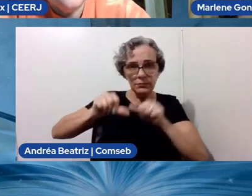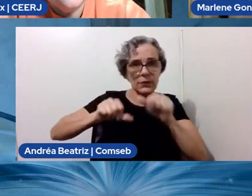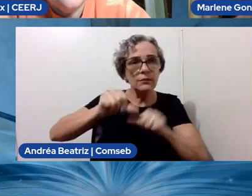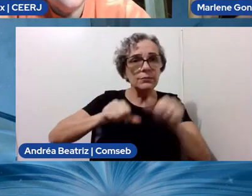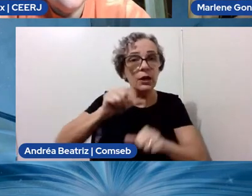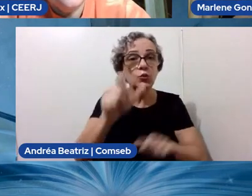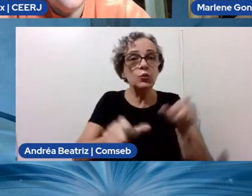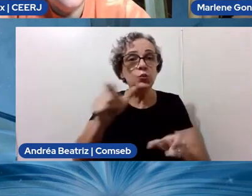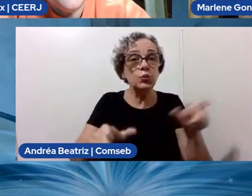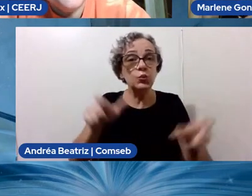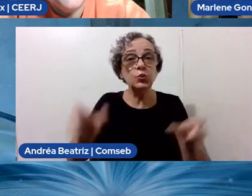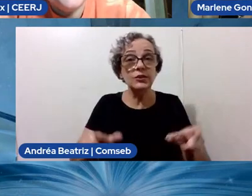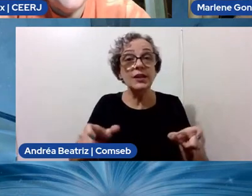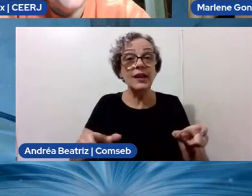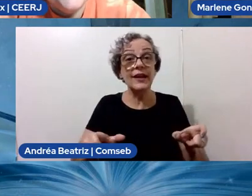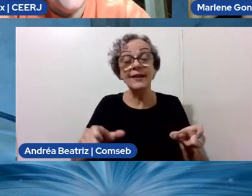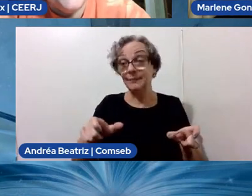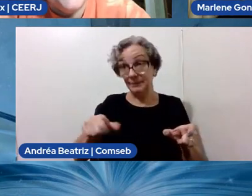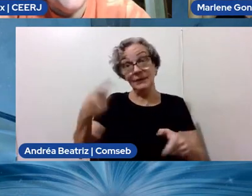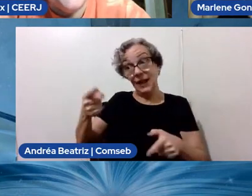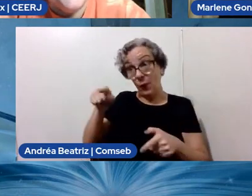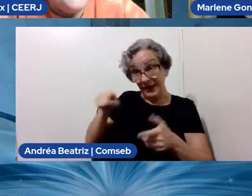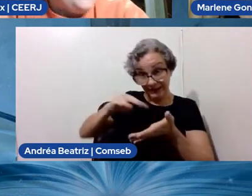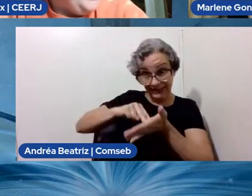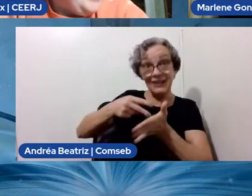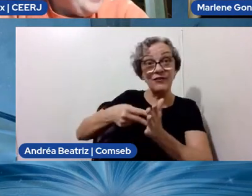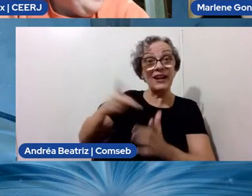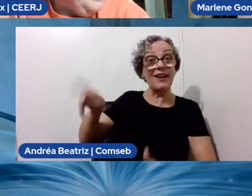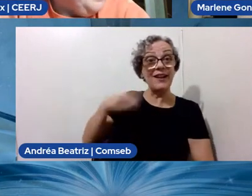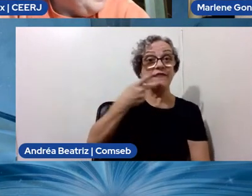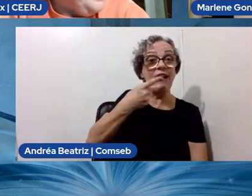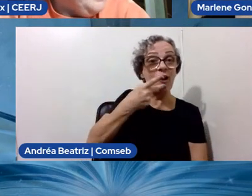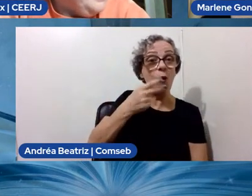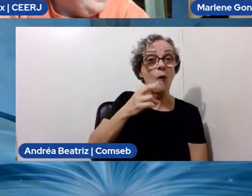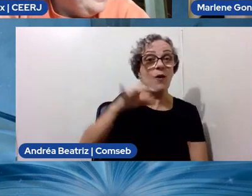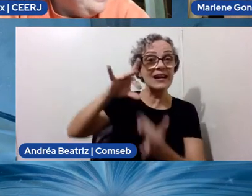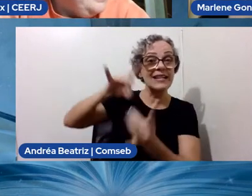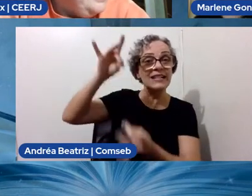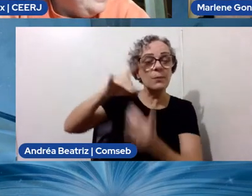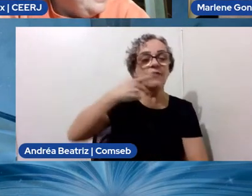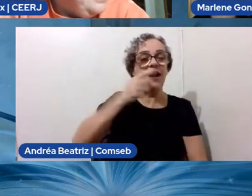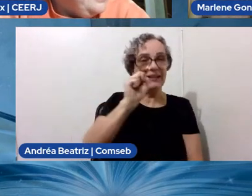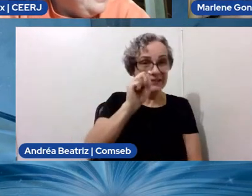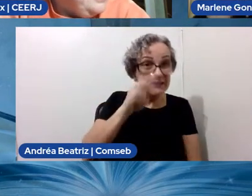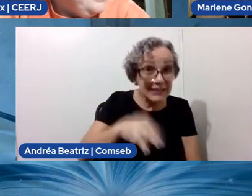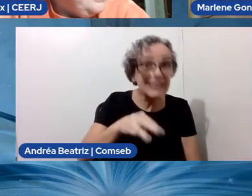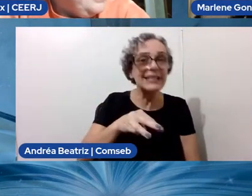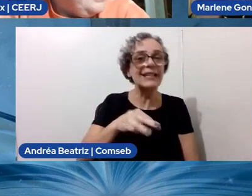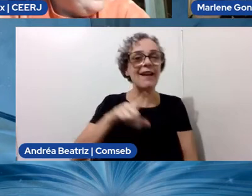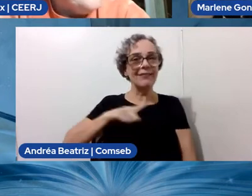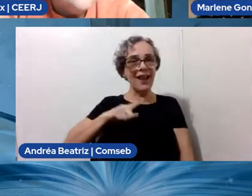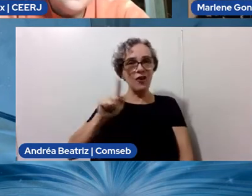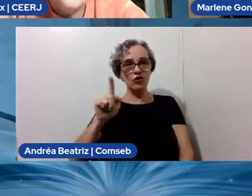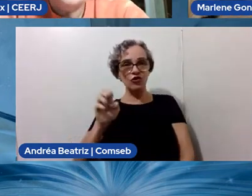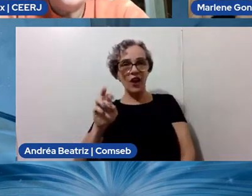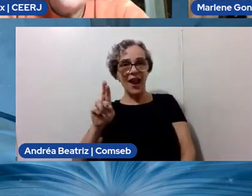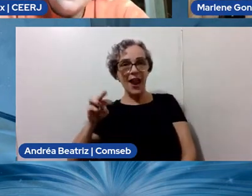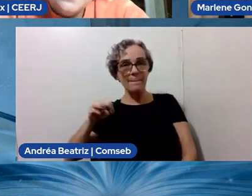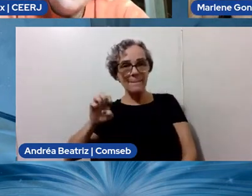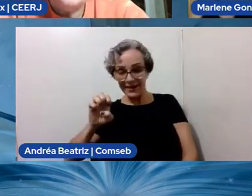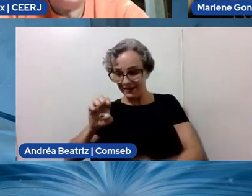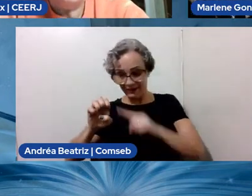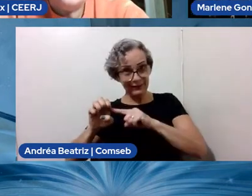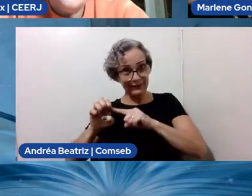ele está dizendo aí, sim, estava lá, sim, claro, né, nos germes, mas ela veio a seu tempo porque resultou desse